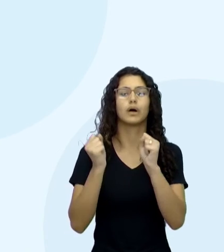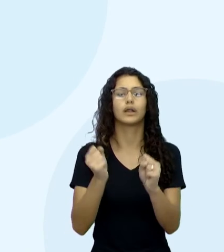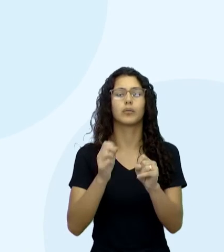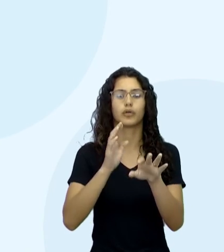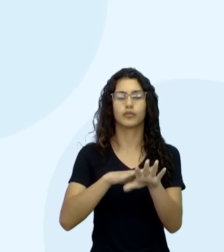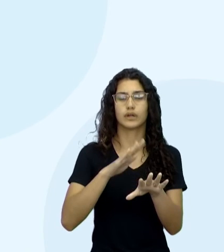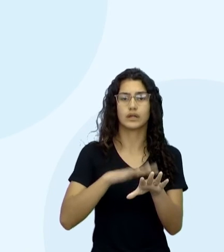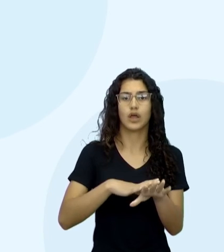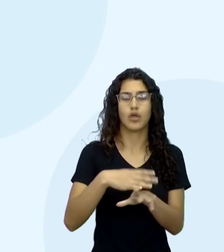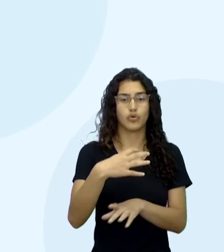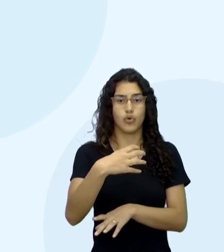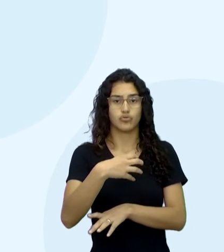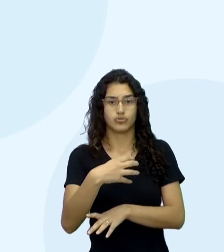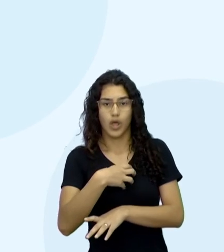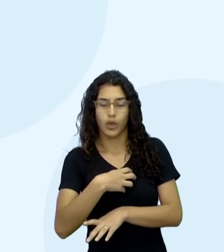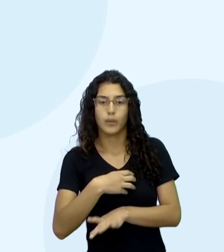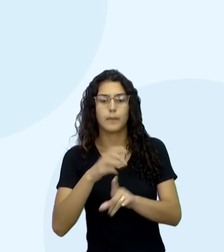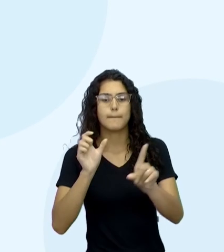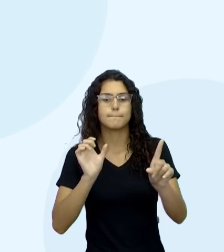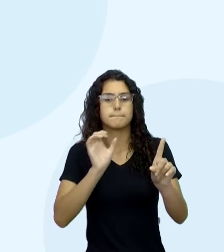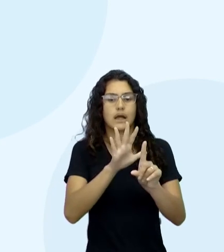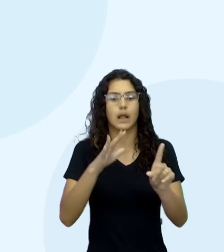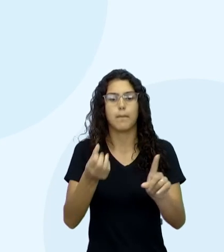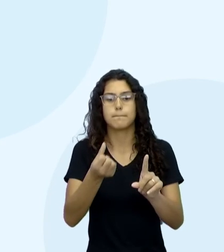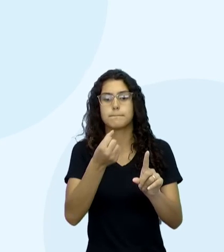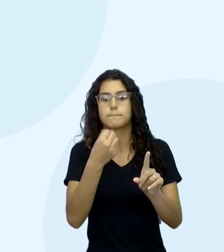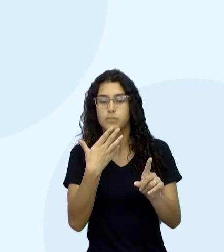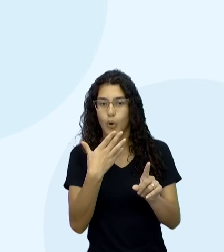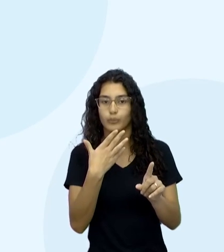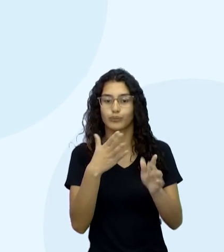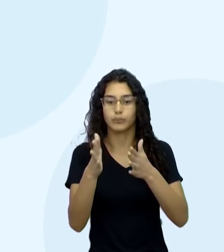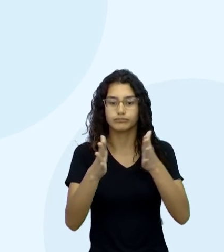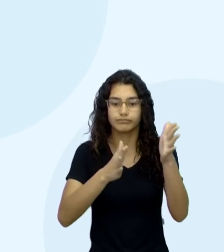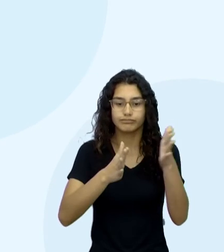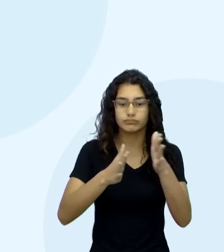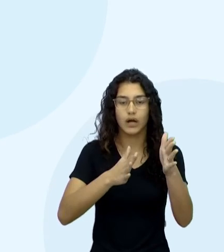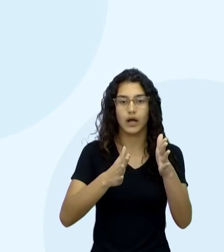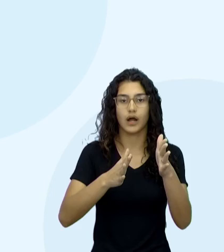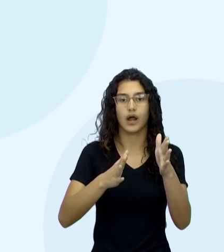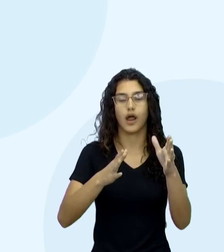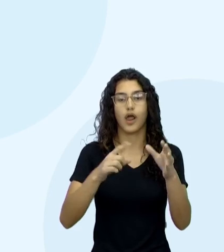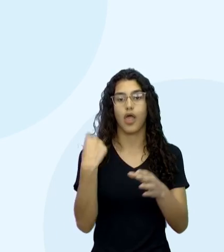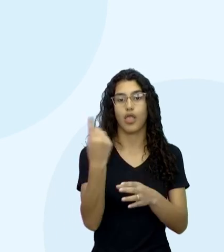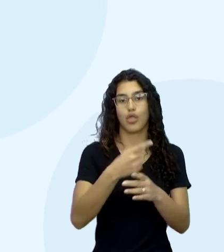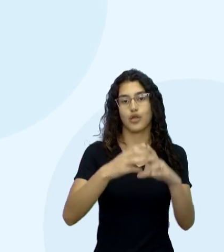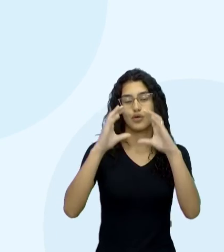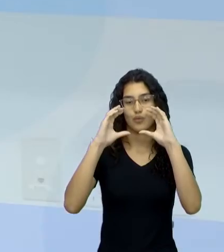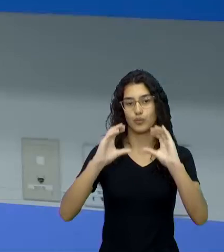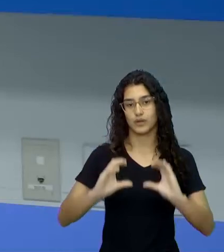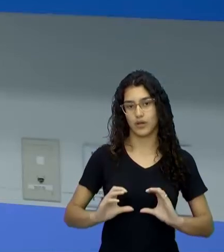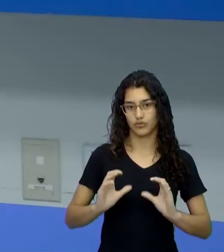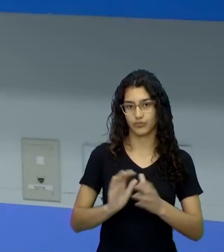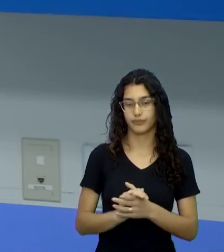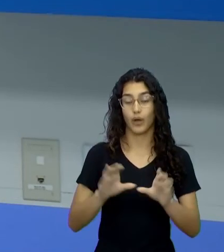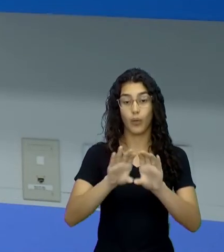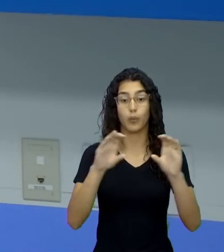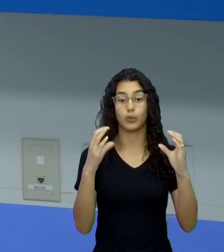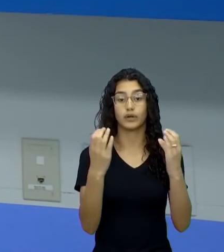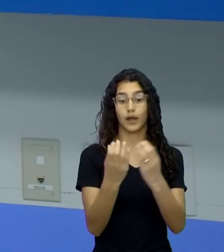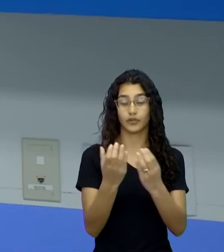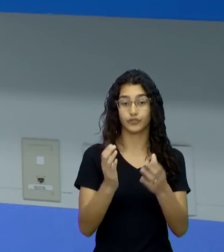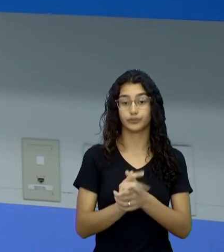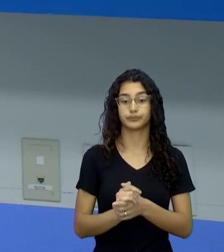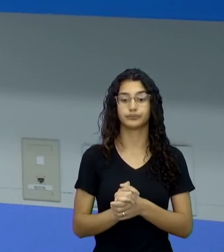atuar de modo a impactar positivamente esse cenário né na nossa comunidade e